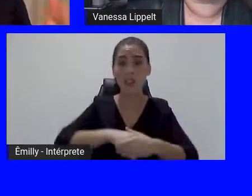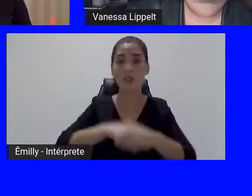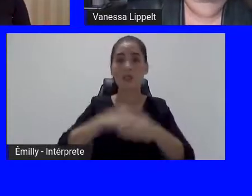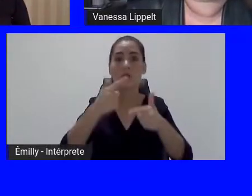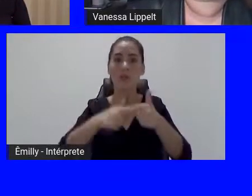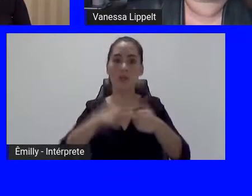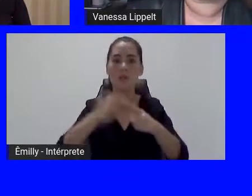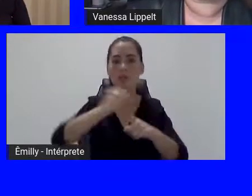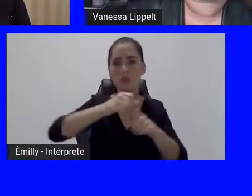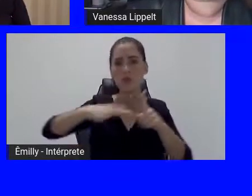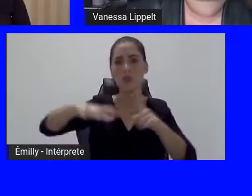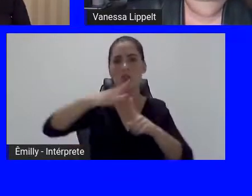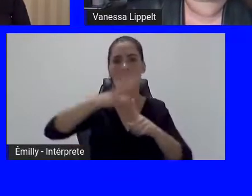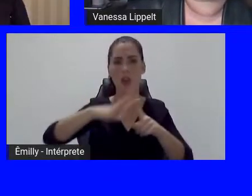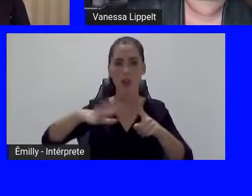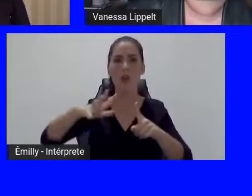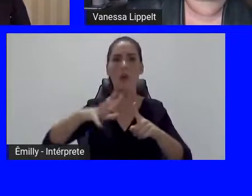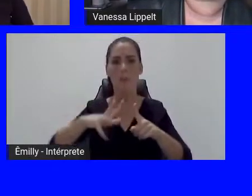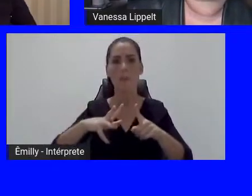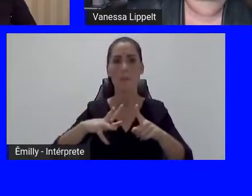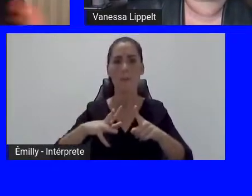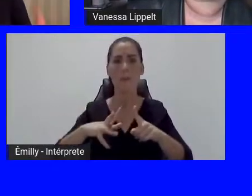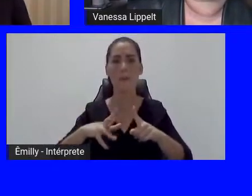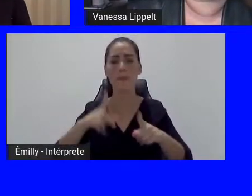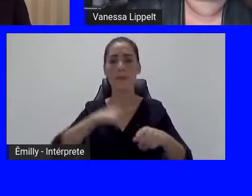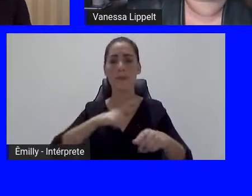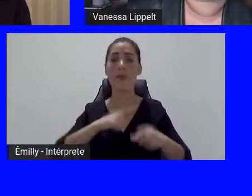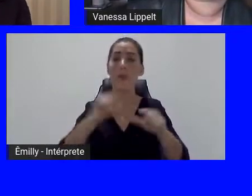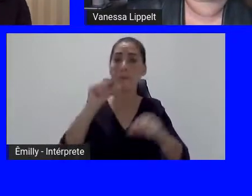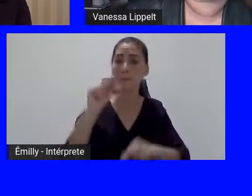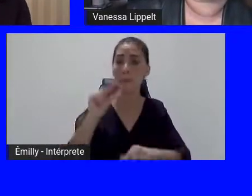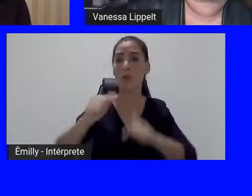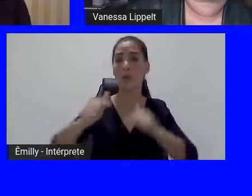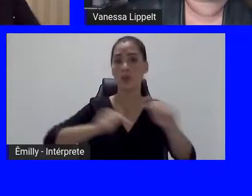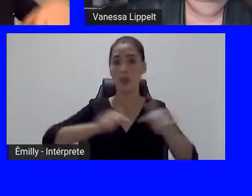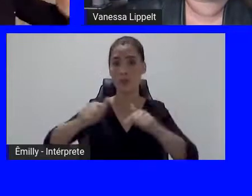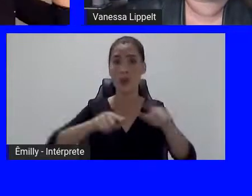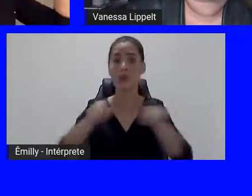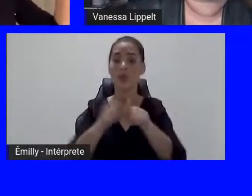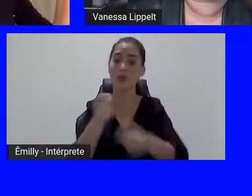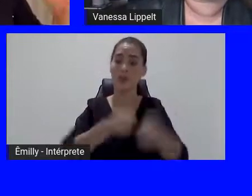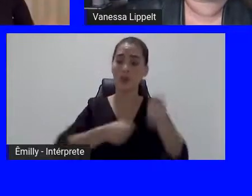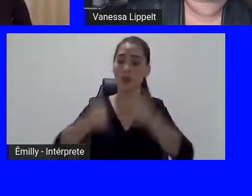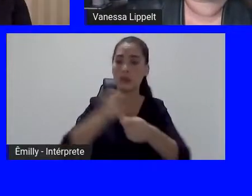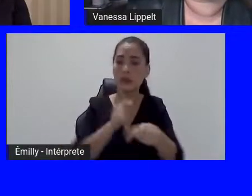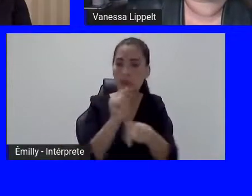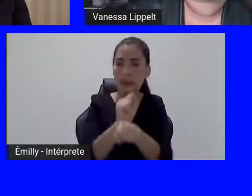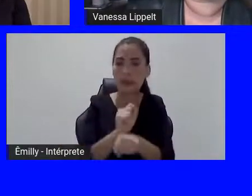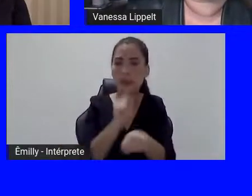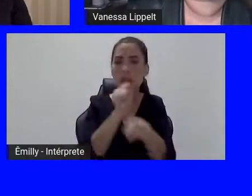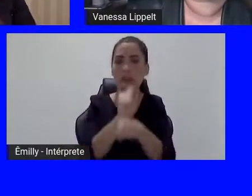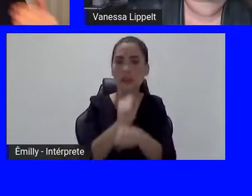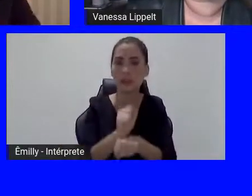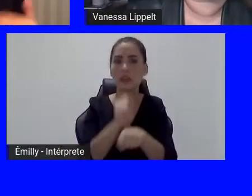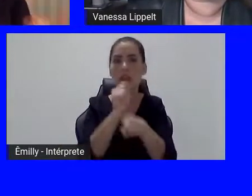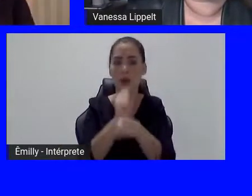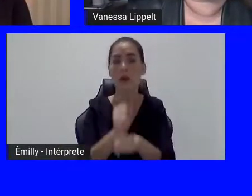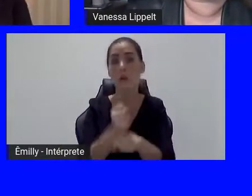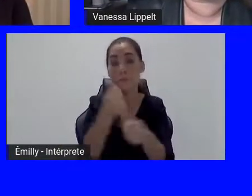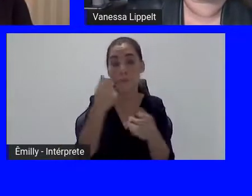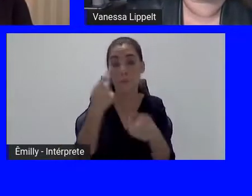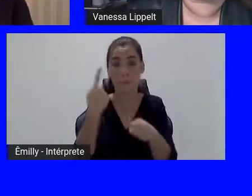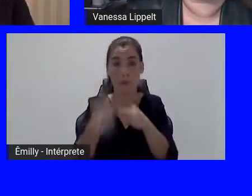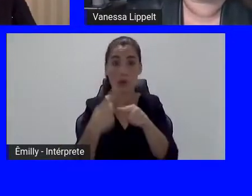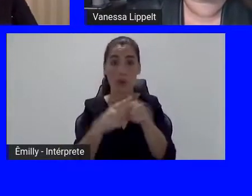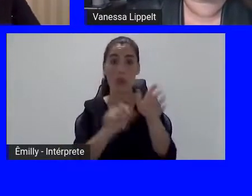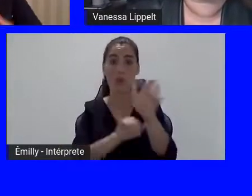uma miséria sem precedentes, com alto desemprego e com uma economia estagnada, apesar da inflação descontrolada, e